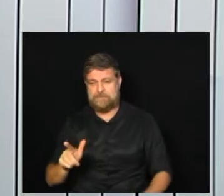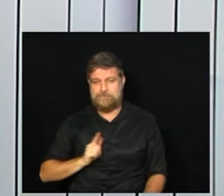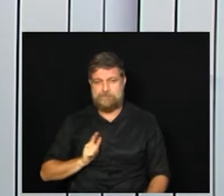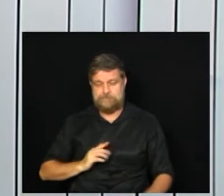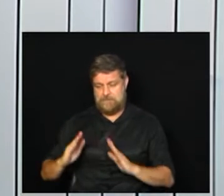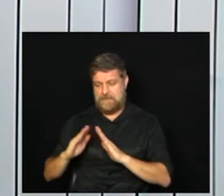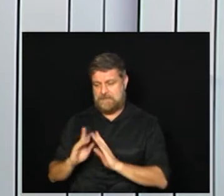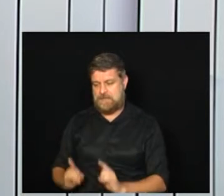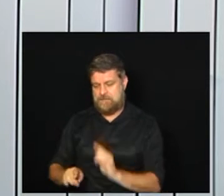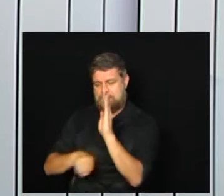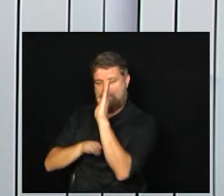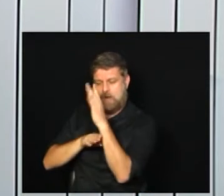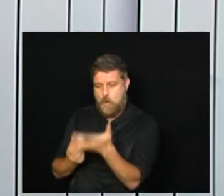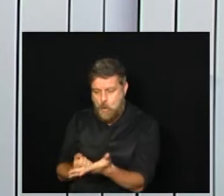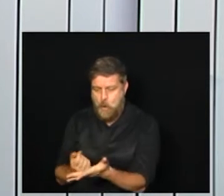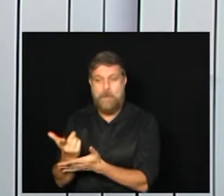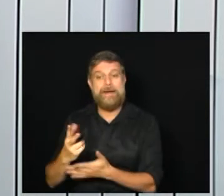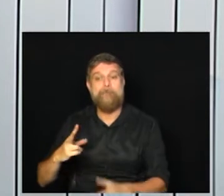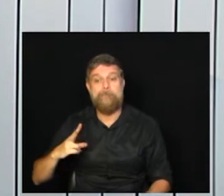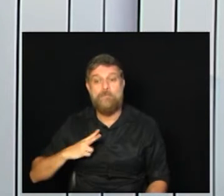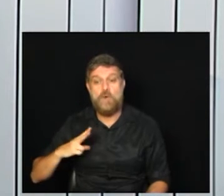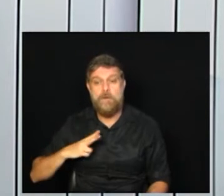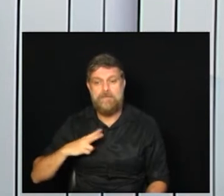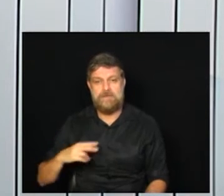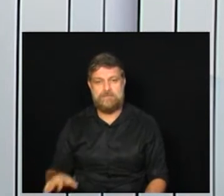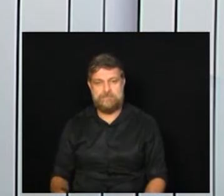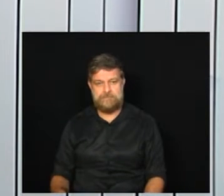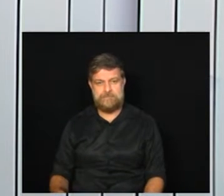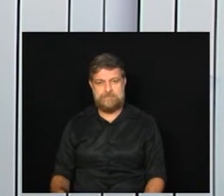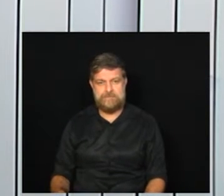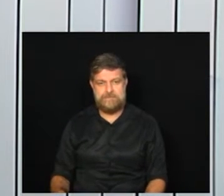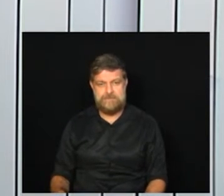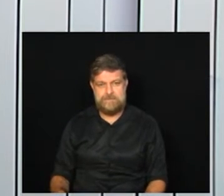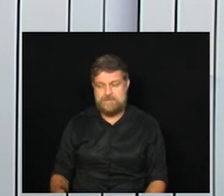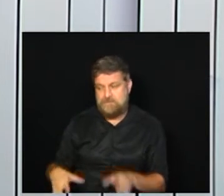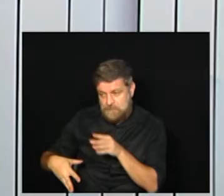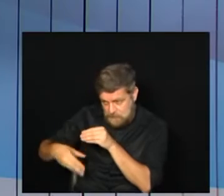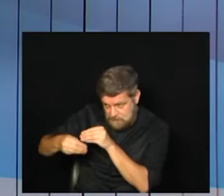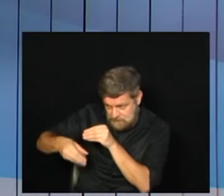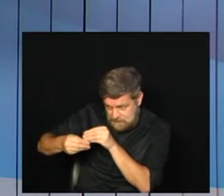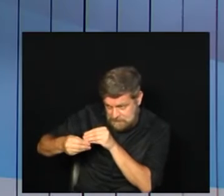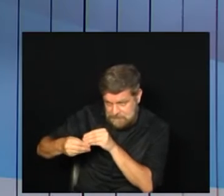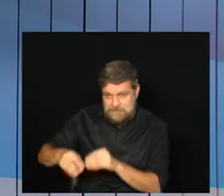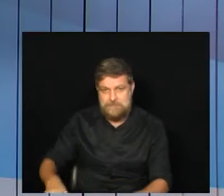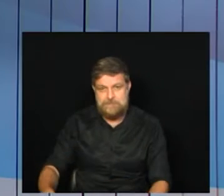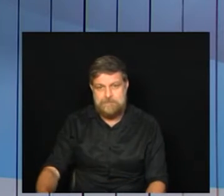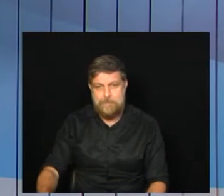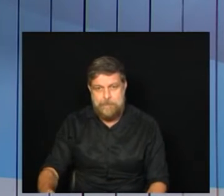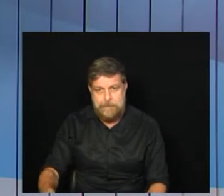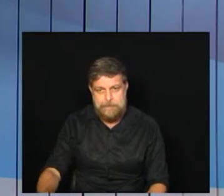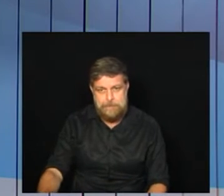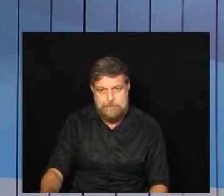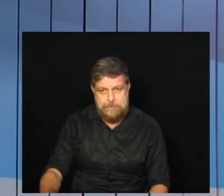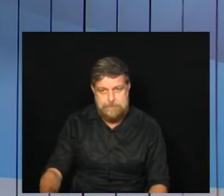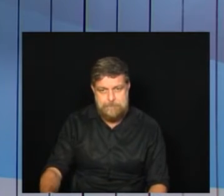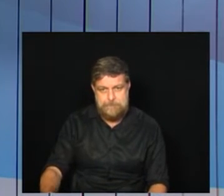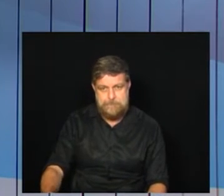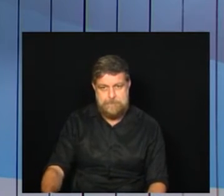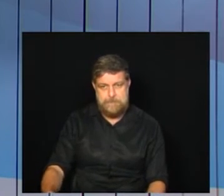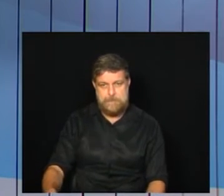aluguel, a maior parte do salário dela ia para o aluguel. Eu cresci com esse âmbito também de ter um imóvel próprio. Com 28, eu realizei meu sonho de menino,